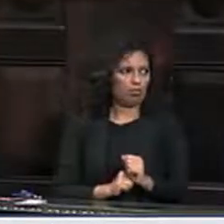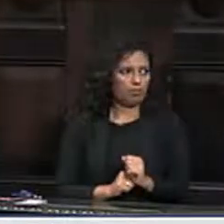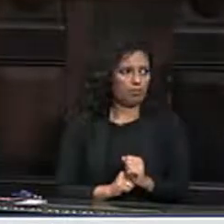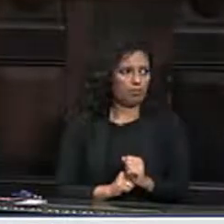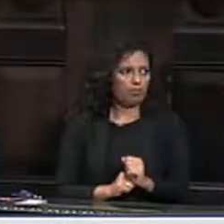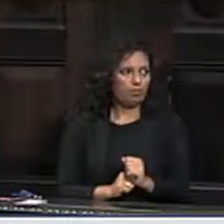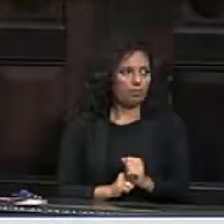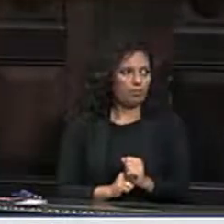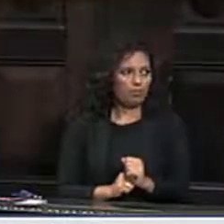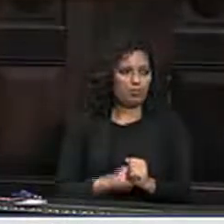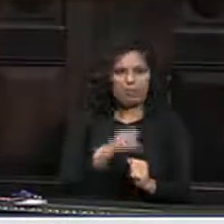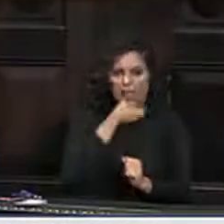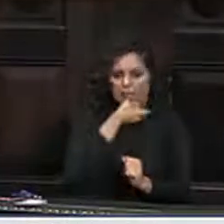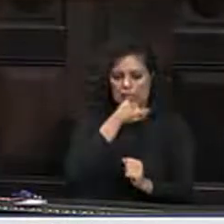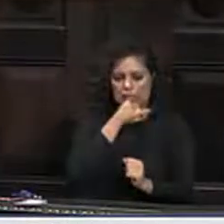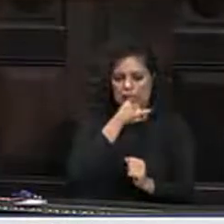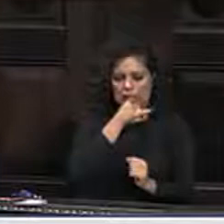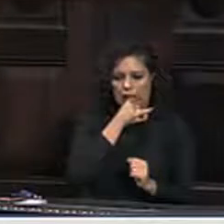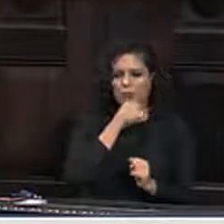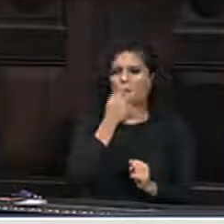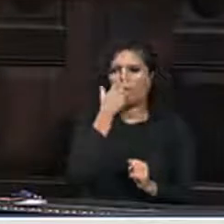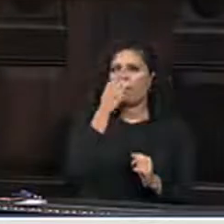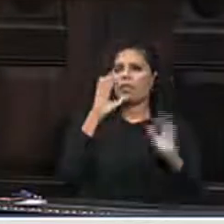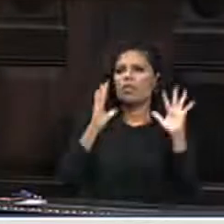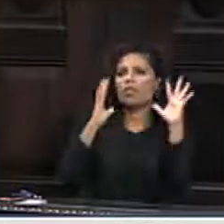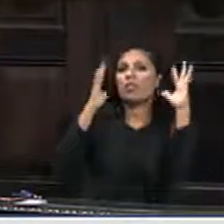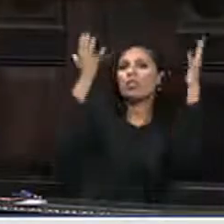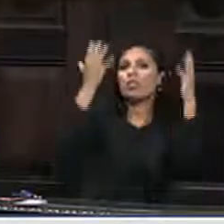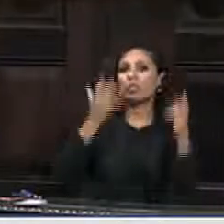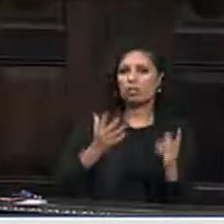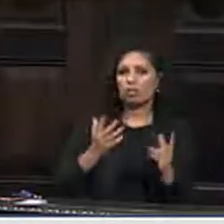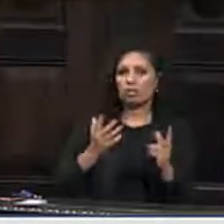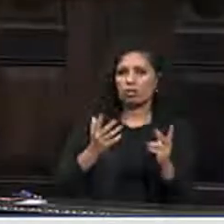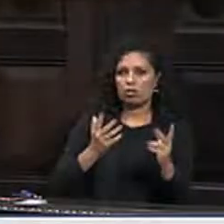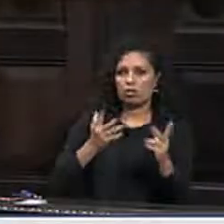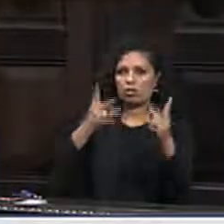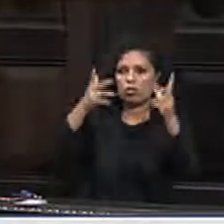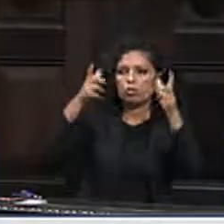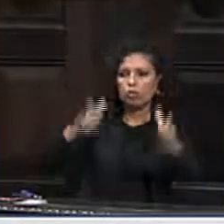da tomada do complexo do Alemão.